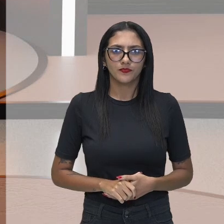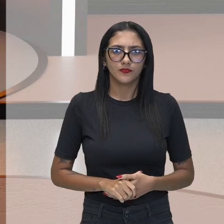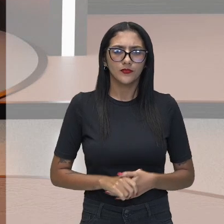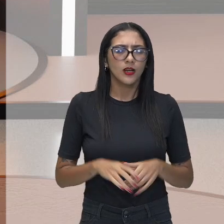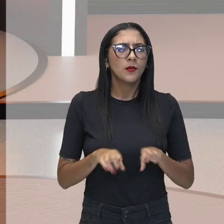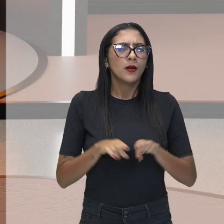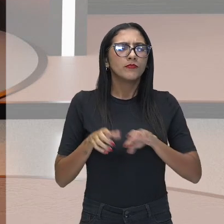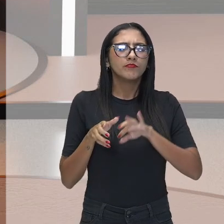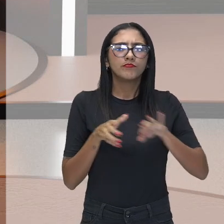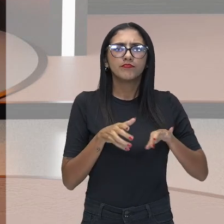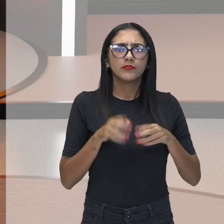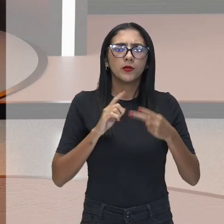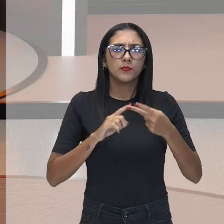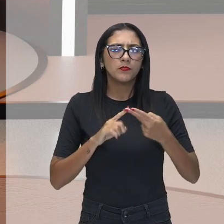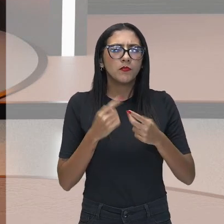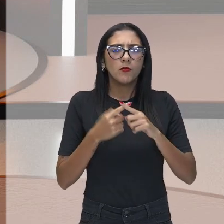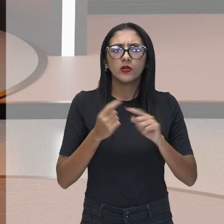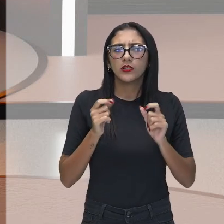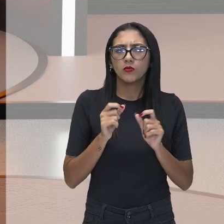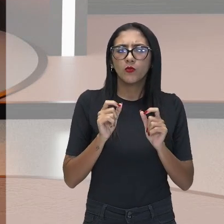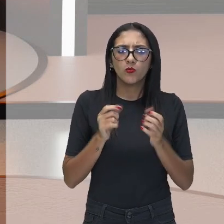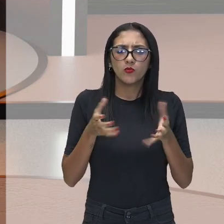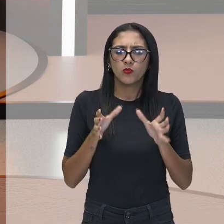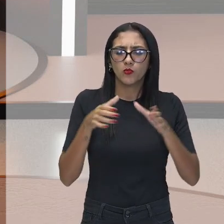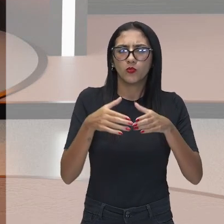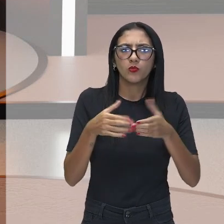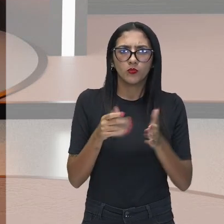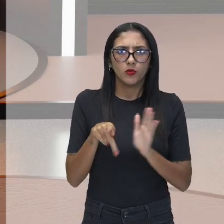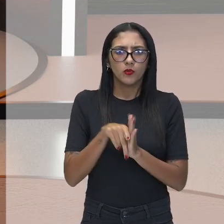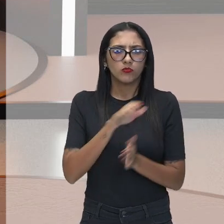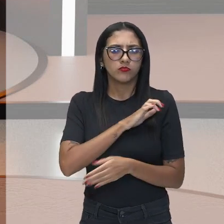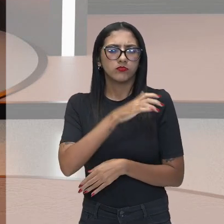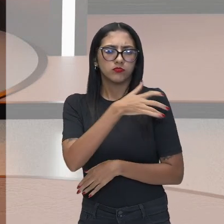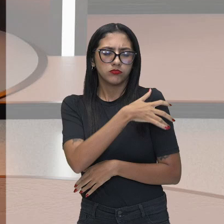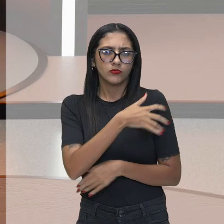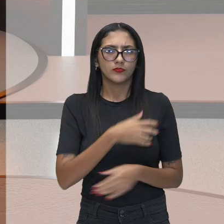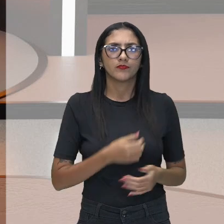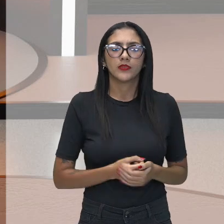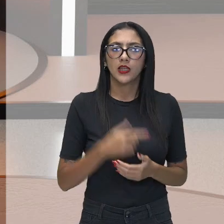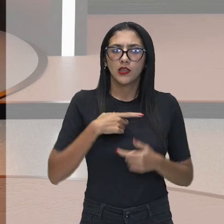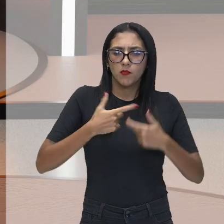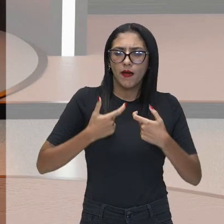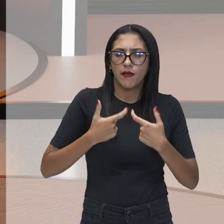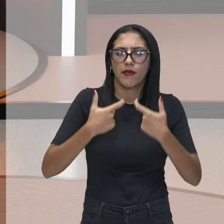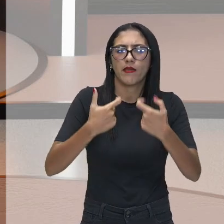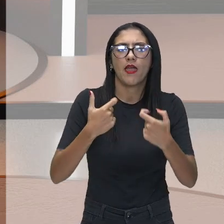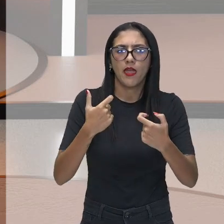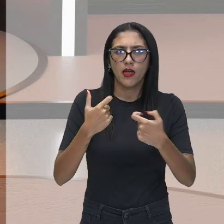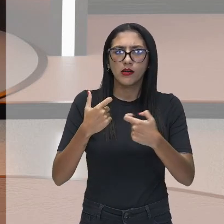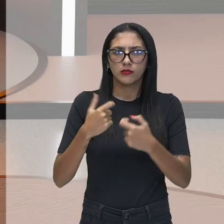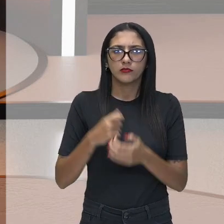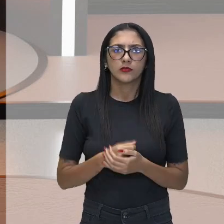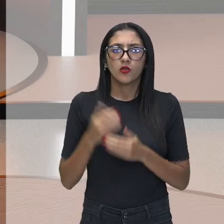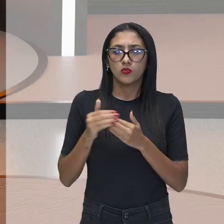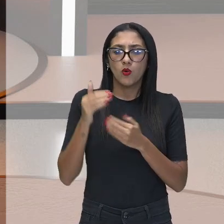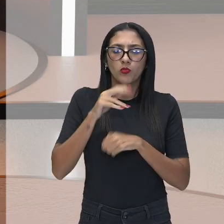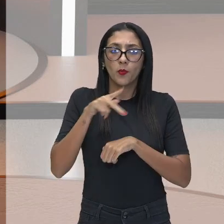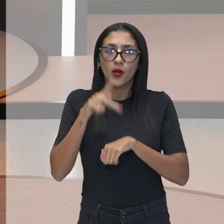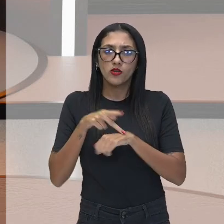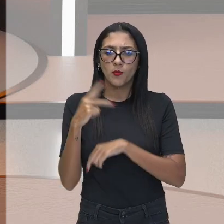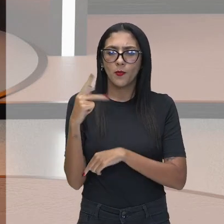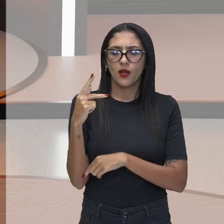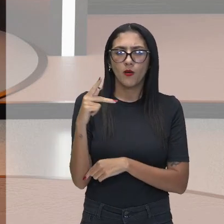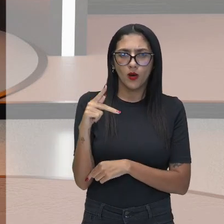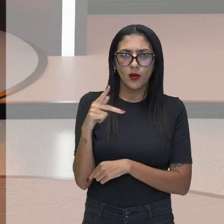estavam insatisfeitas? Justamente por conta da Guerra do Paraguai, onde eles tiveram contatos com outras formas de pensar, com